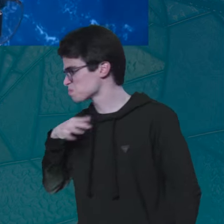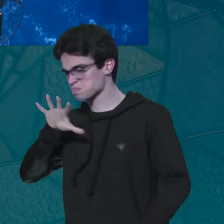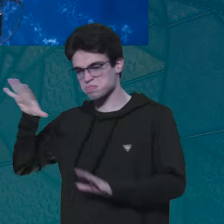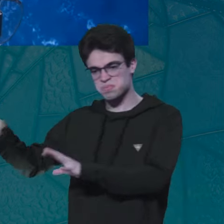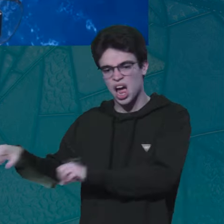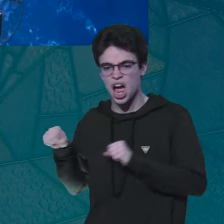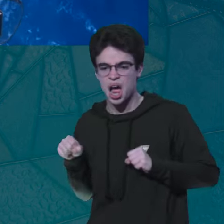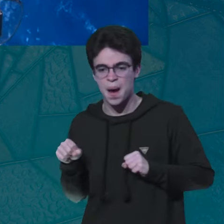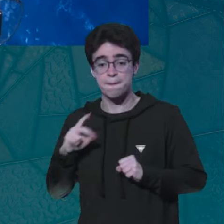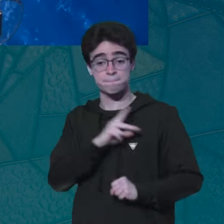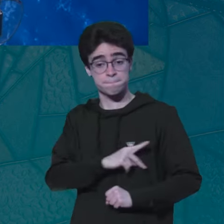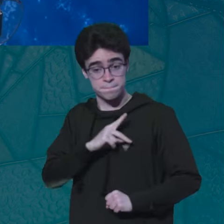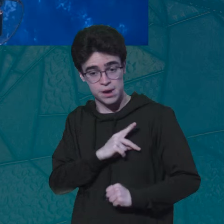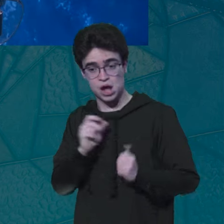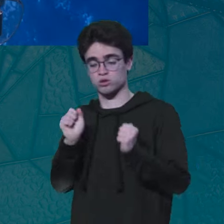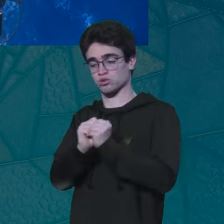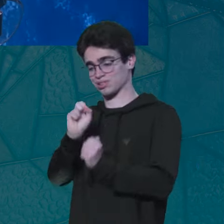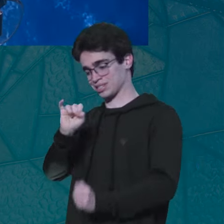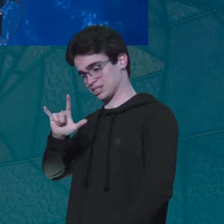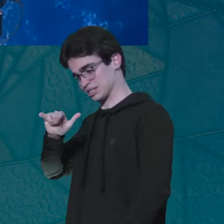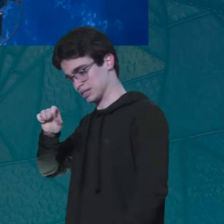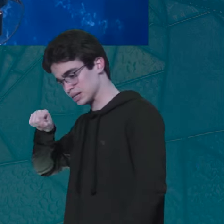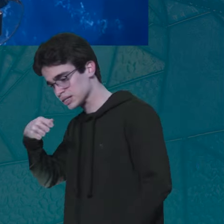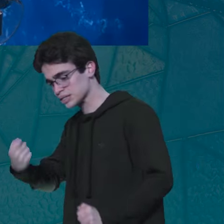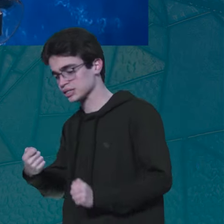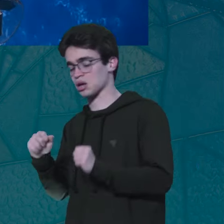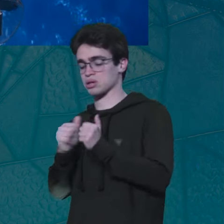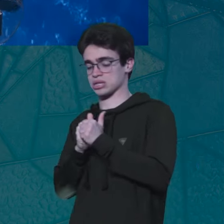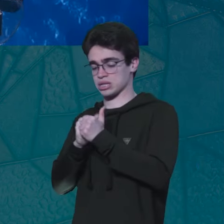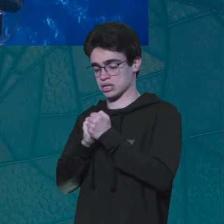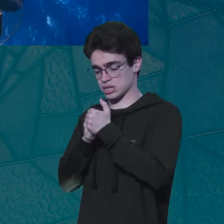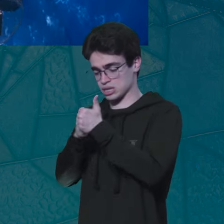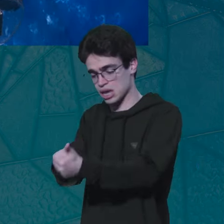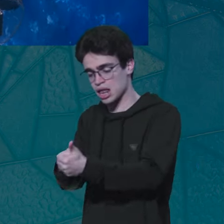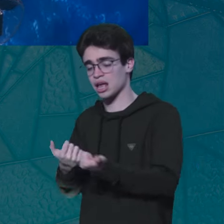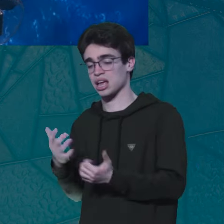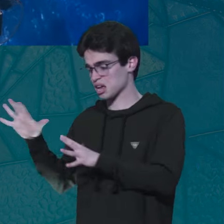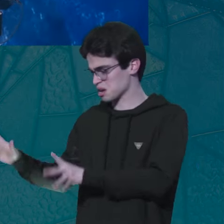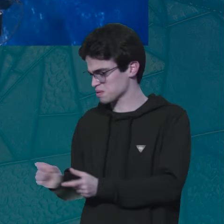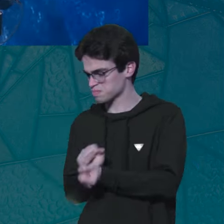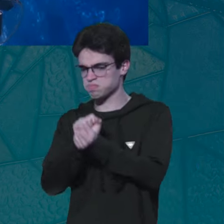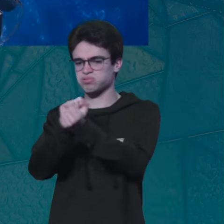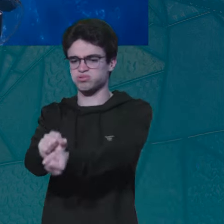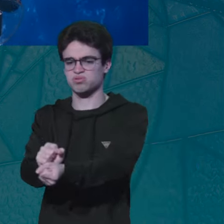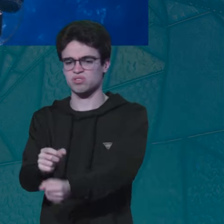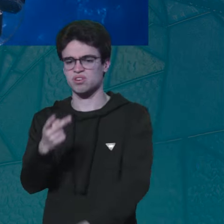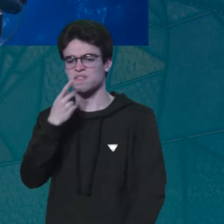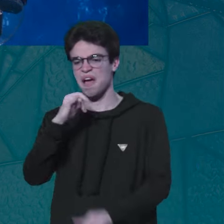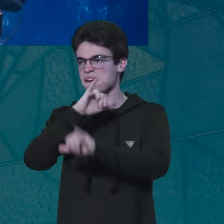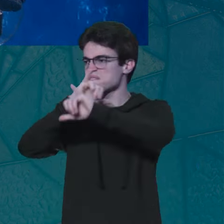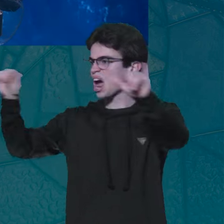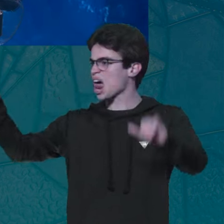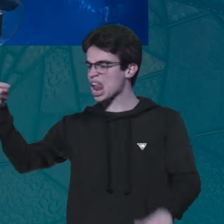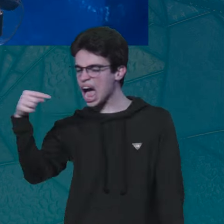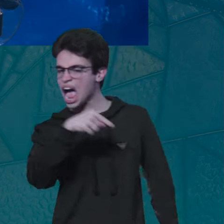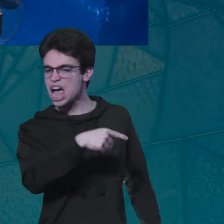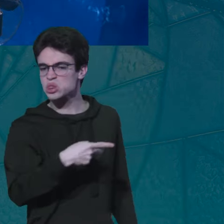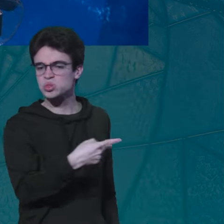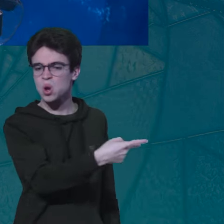praça principal diante das autoridades. E levando-os aos magistrados, disseram: estes homens são